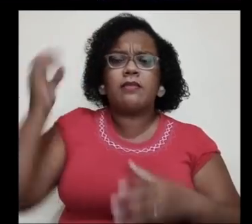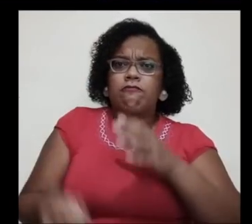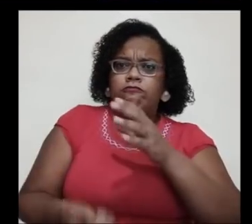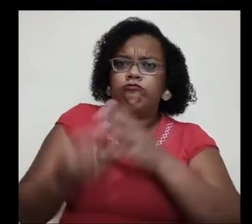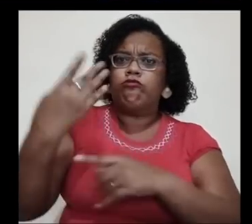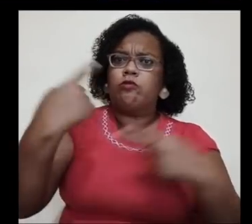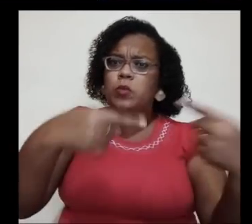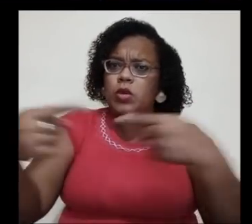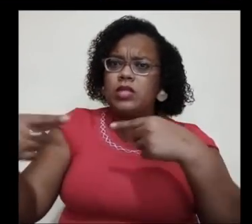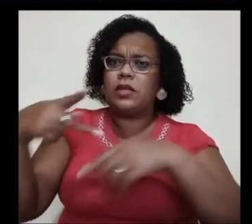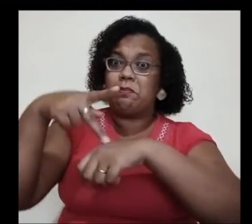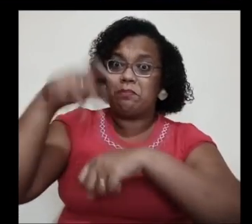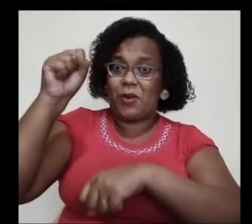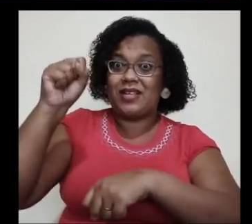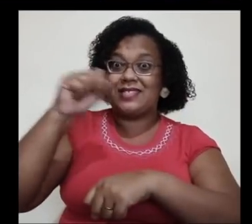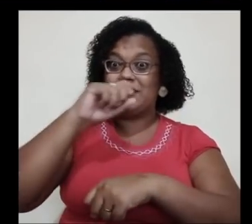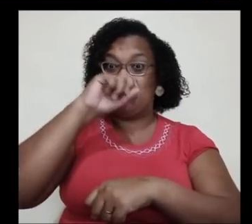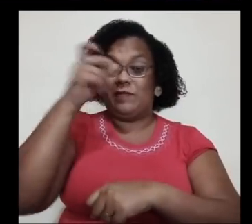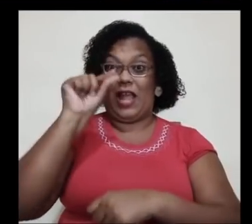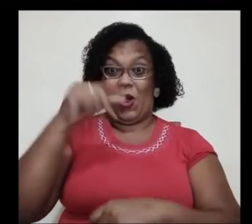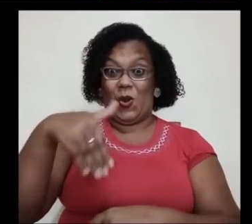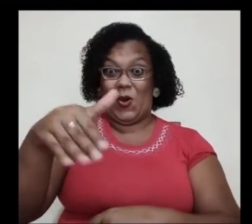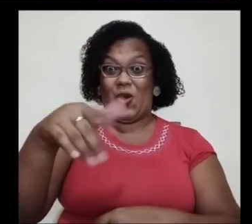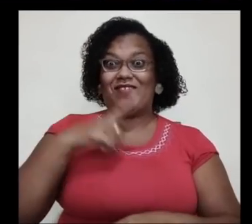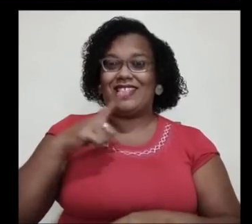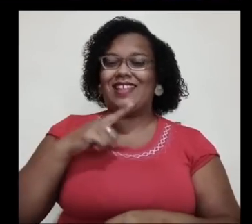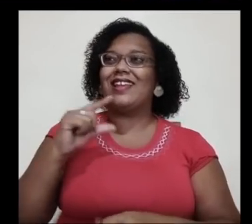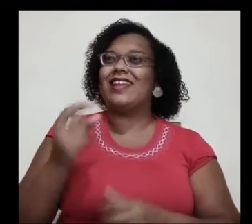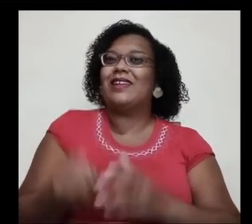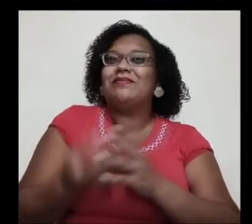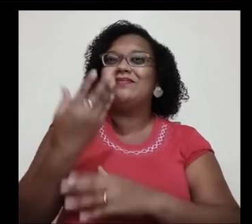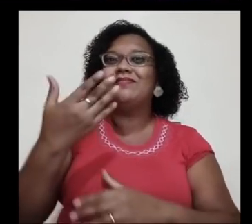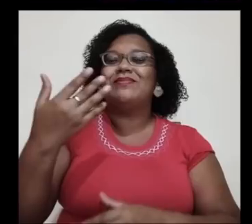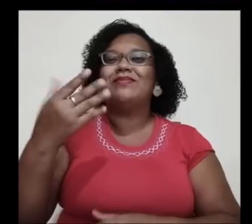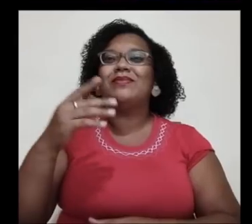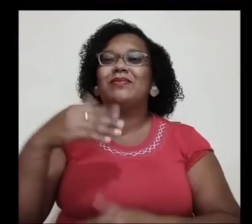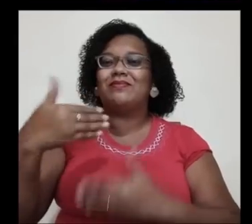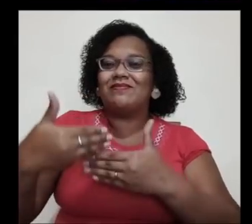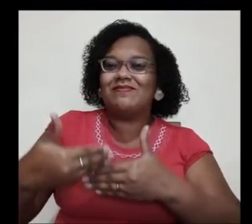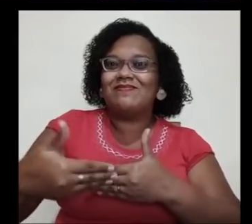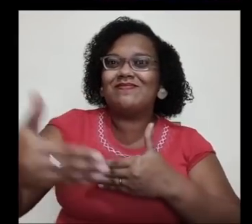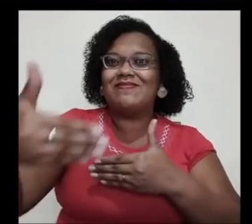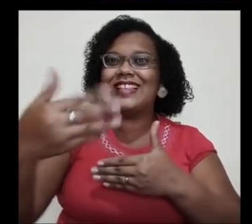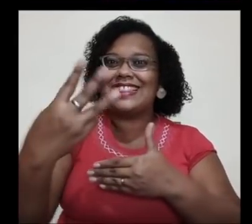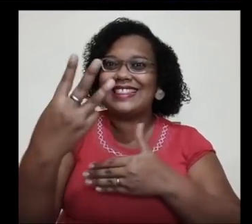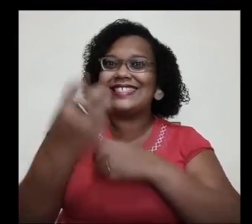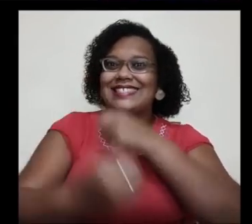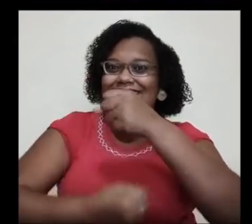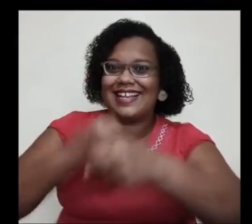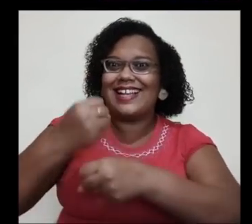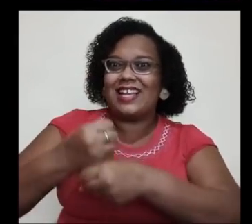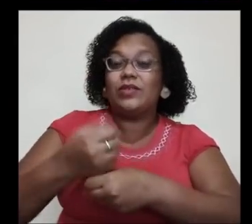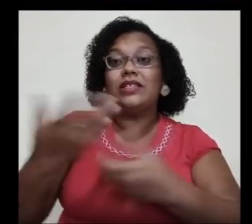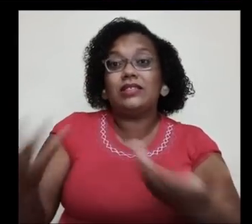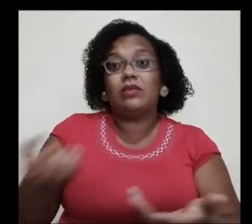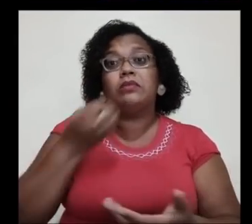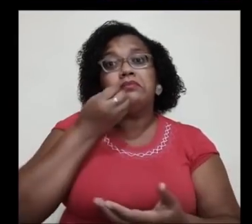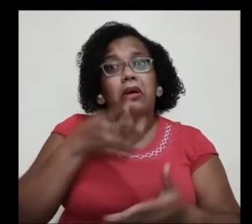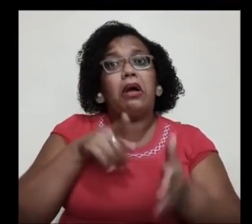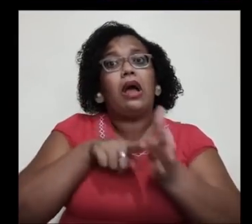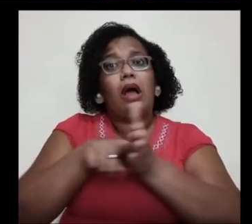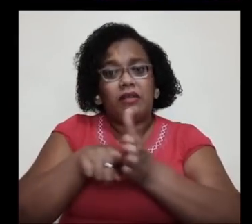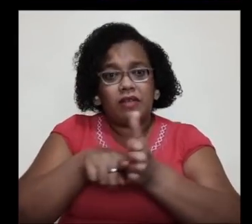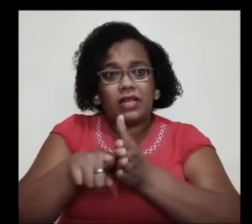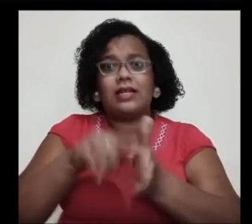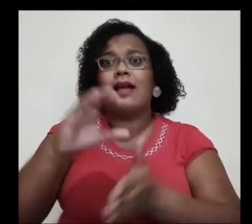pós-graduação, e agora nós vamos ter a formulação do próximo decênio. Então é fundamental que as questões de avaliação da CAPES, a